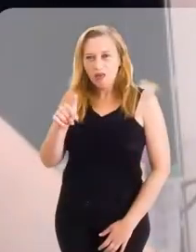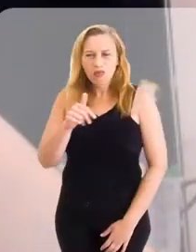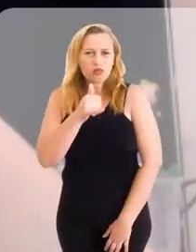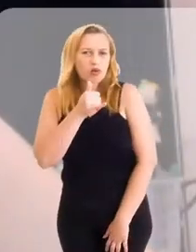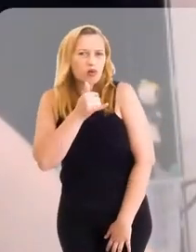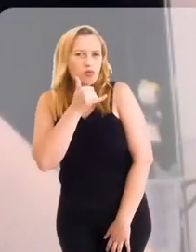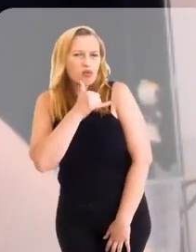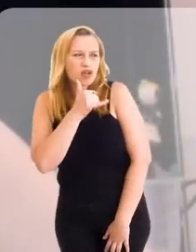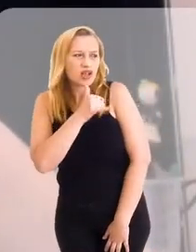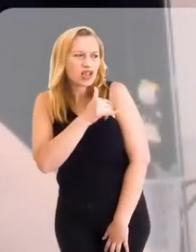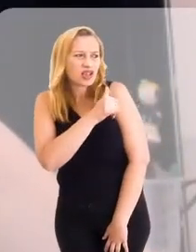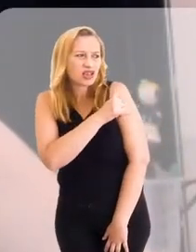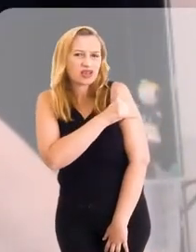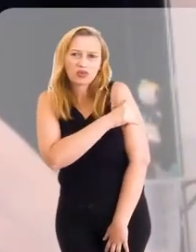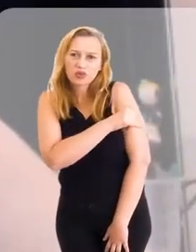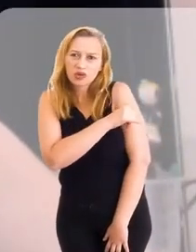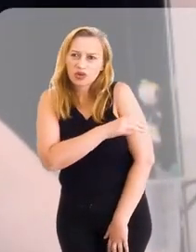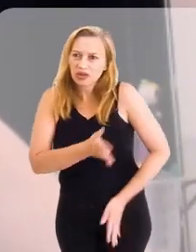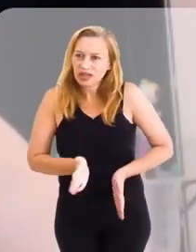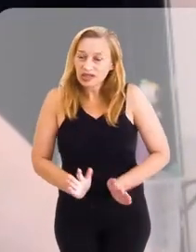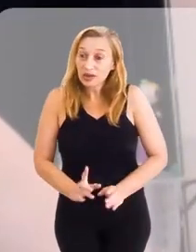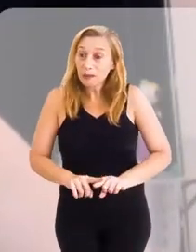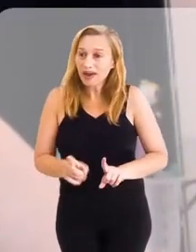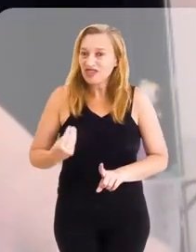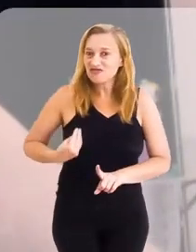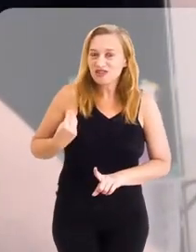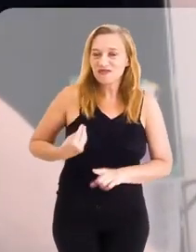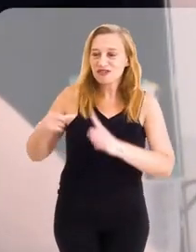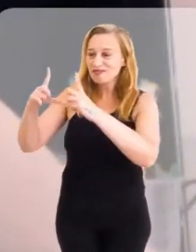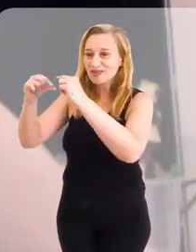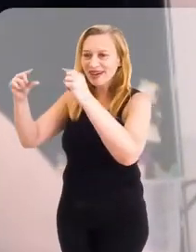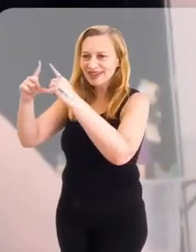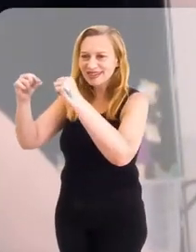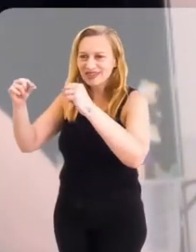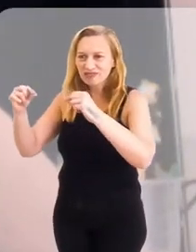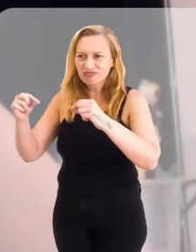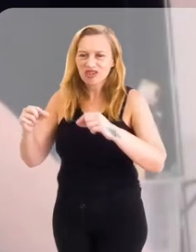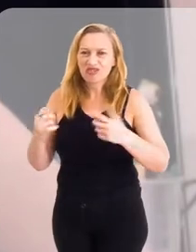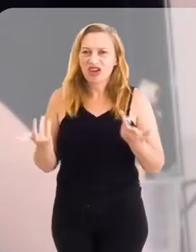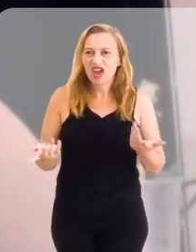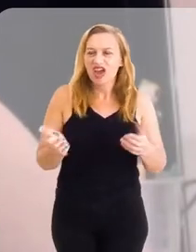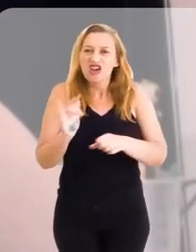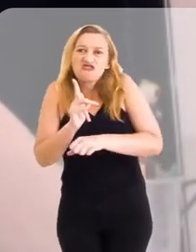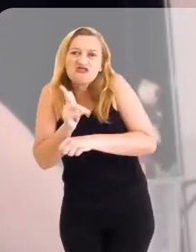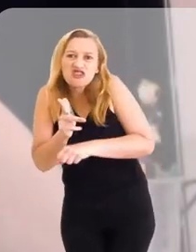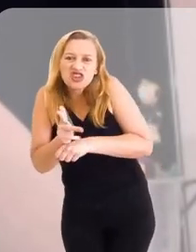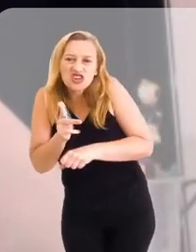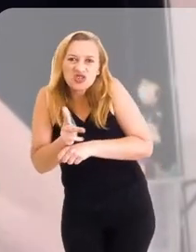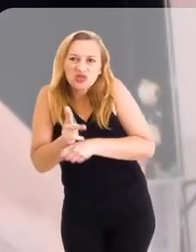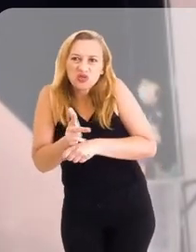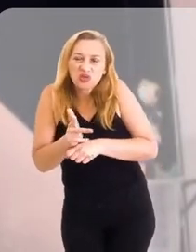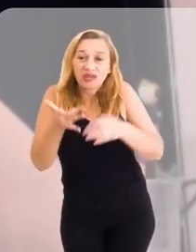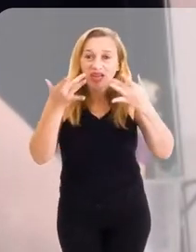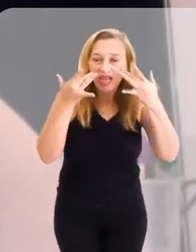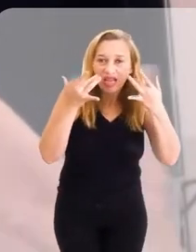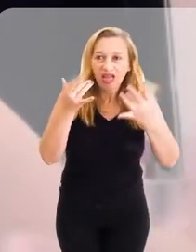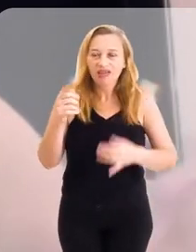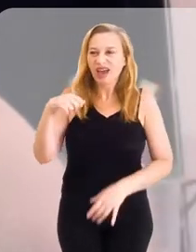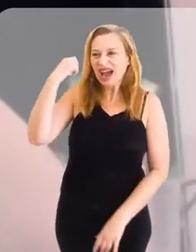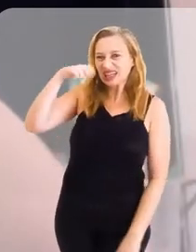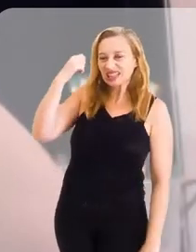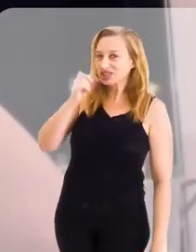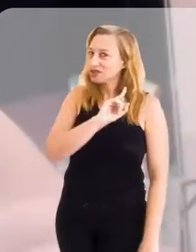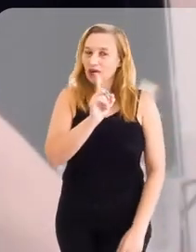Ela é uma carioca que vive em Brasília. Não produz vídeos de entretenimento e nem de humor. Não é artista e